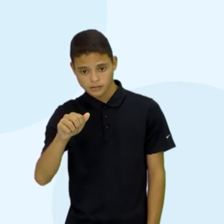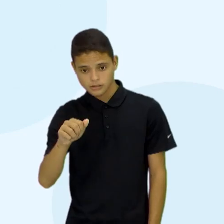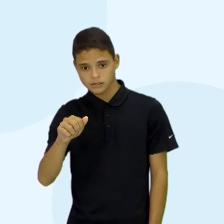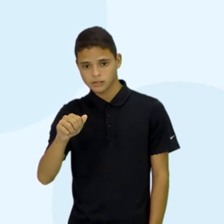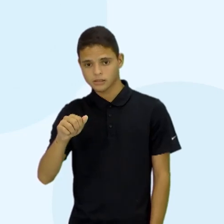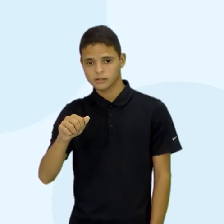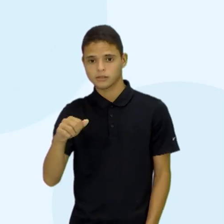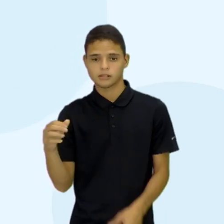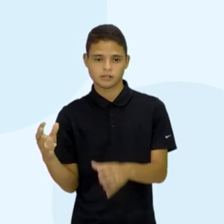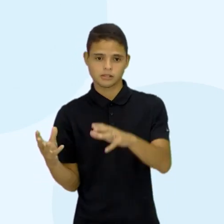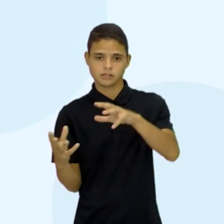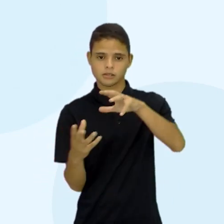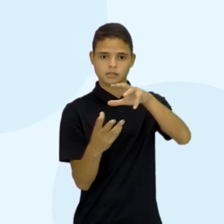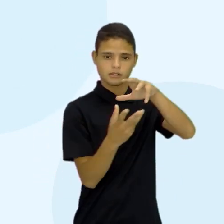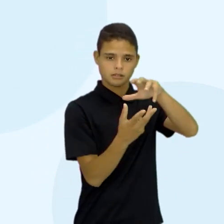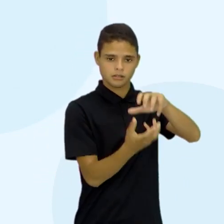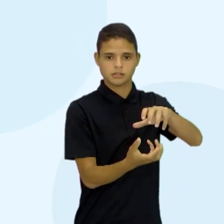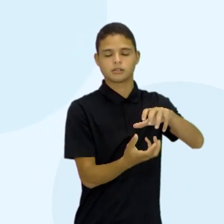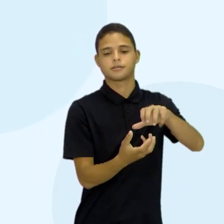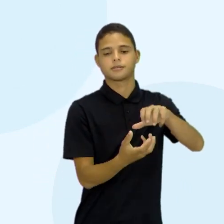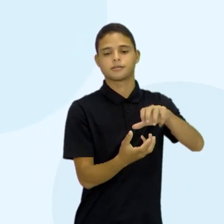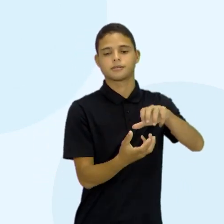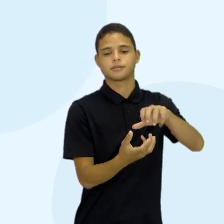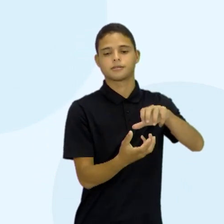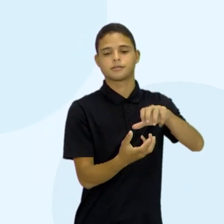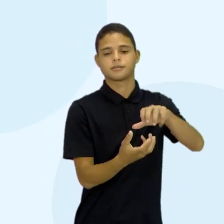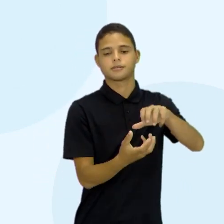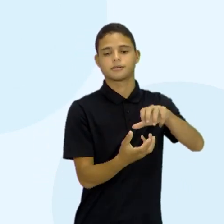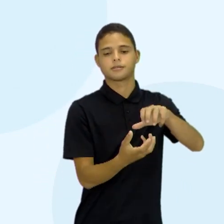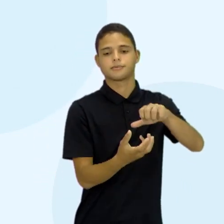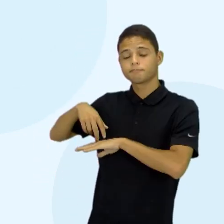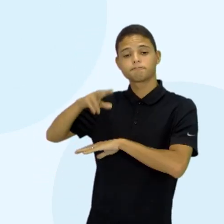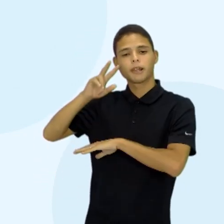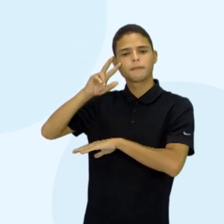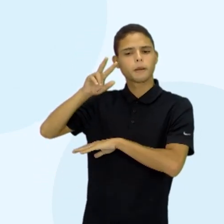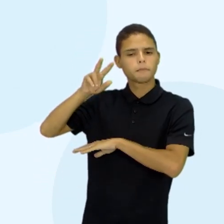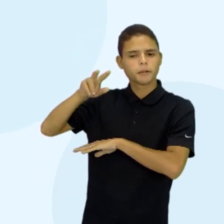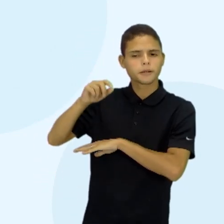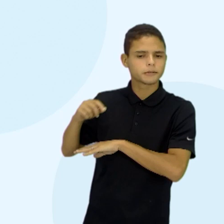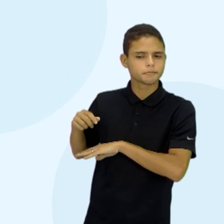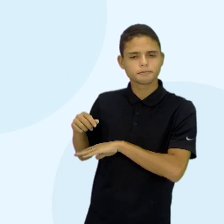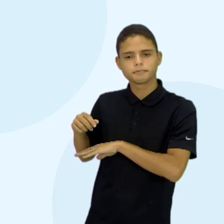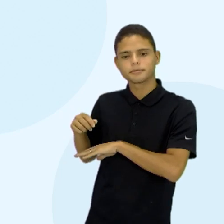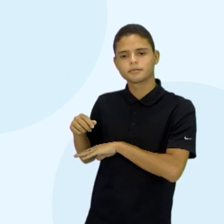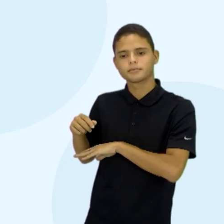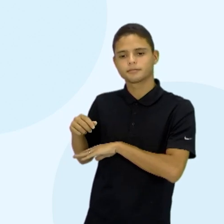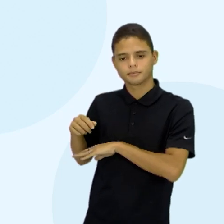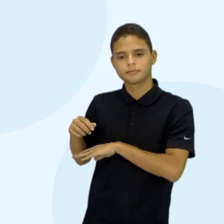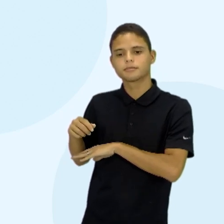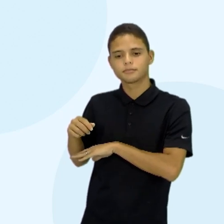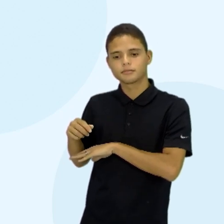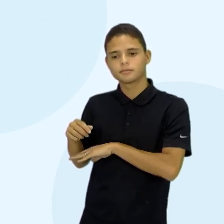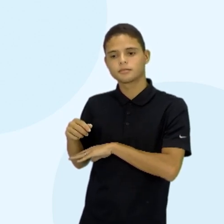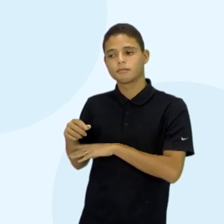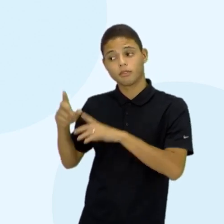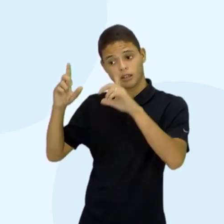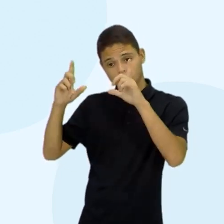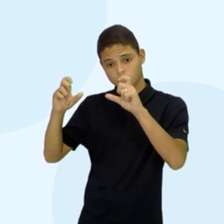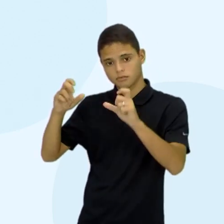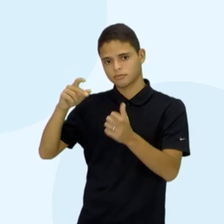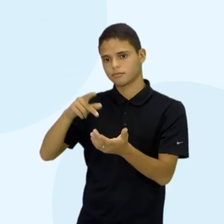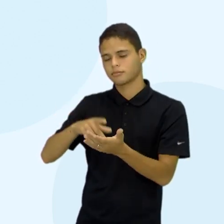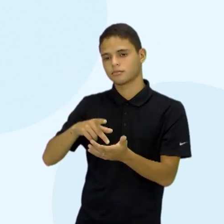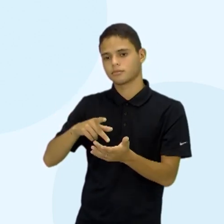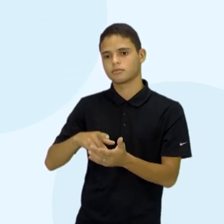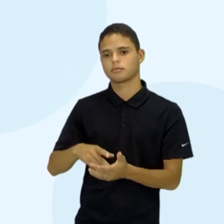nascer da terra observado em solo lunar né não é uma montagem é uma uma foto mesmo